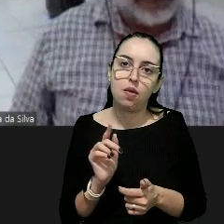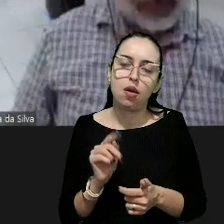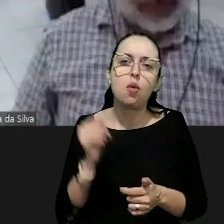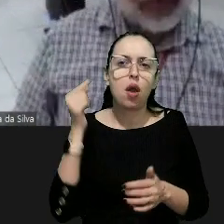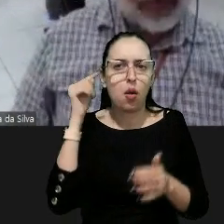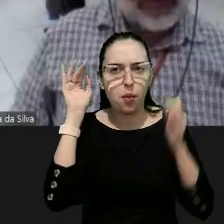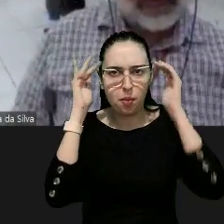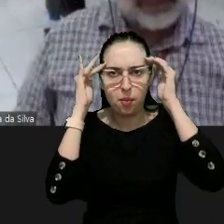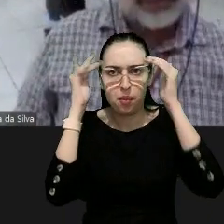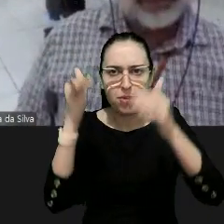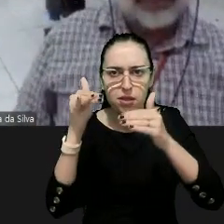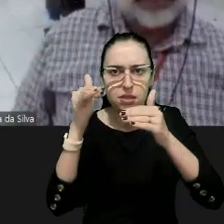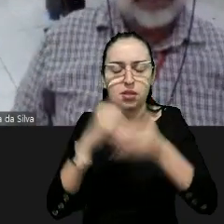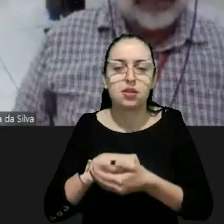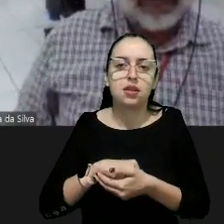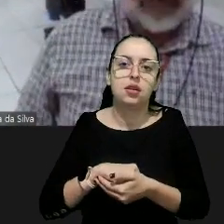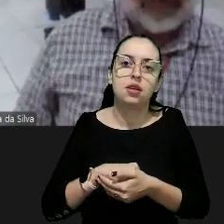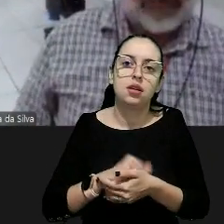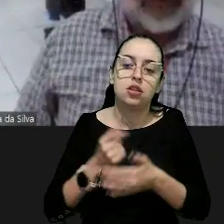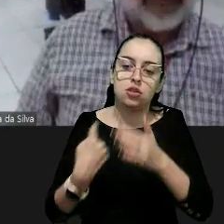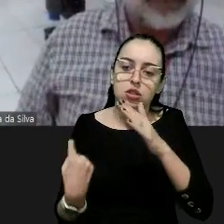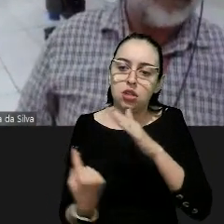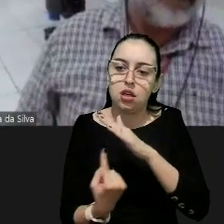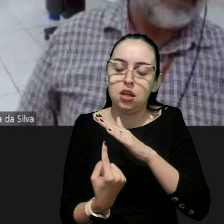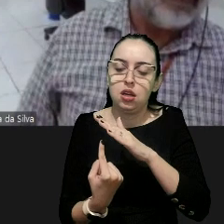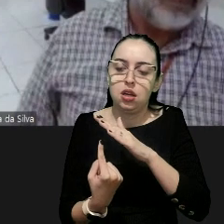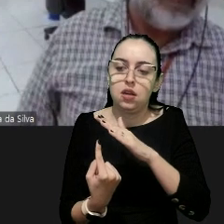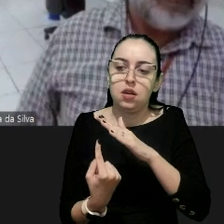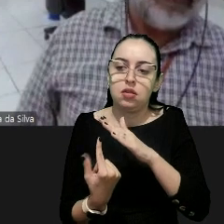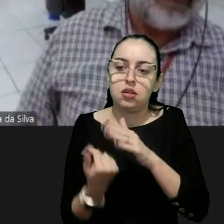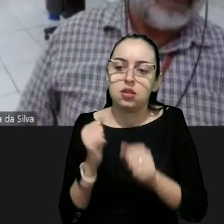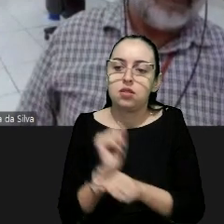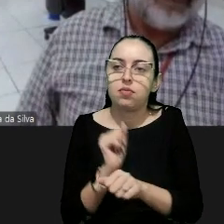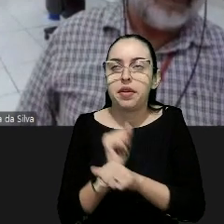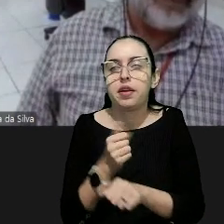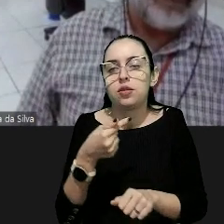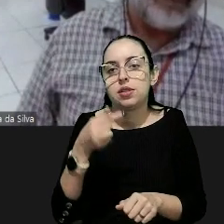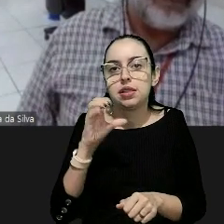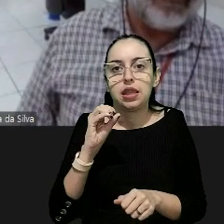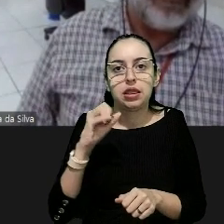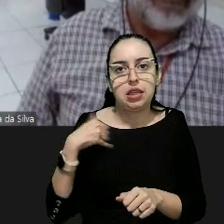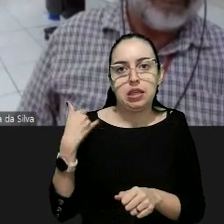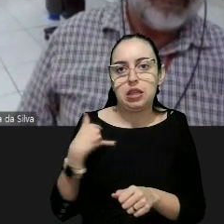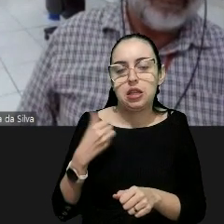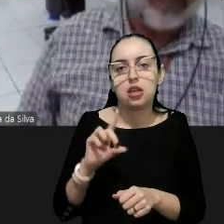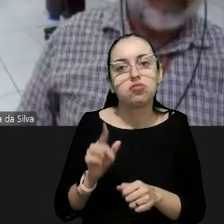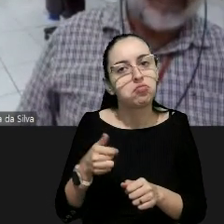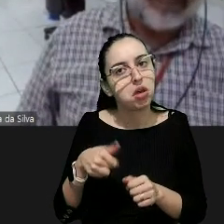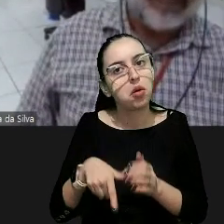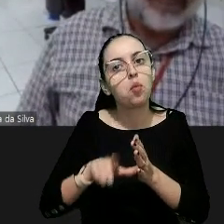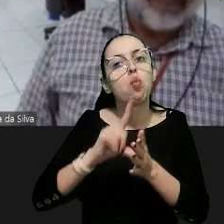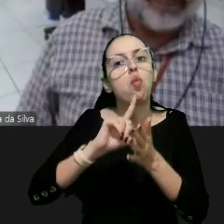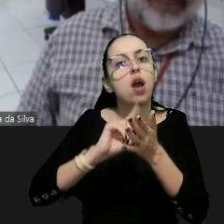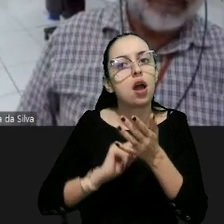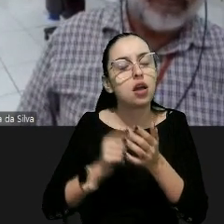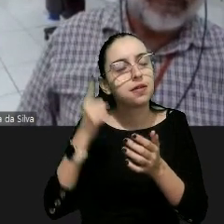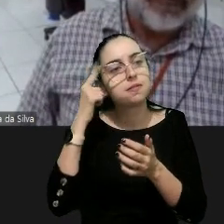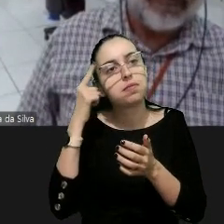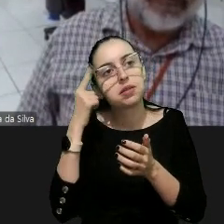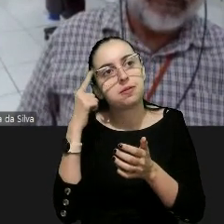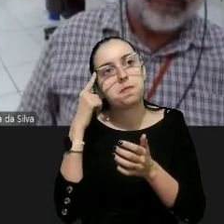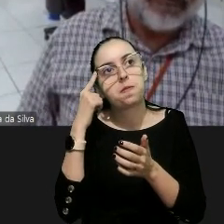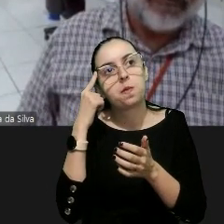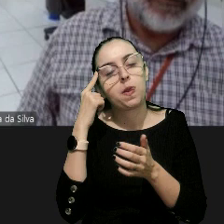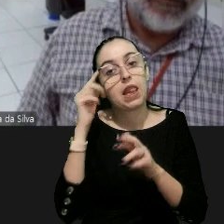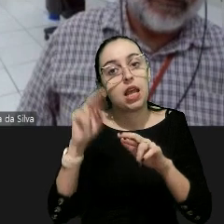um trabalho, é um propósito. Quando você chega, não precisa esperar os 60, né? Pode ser